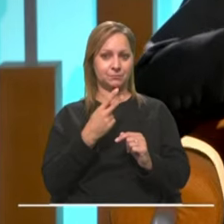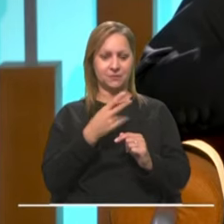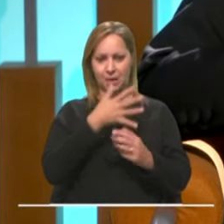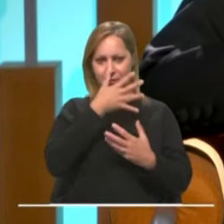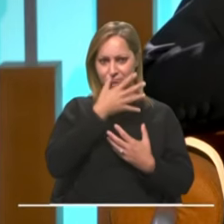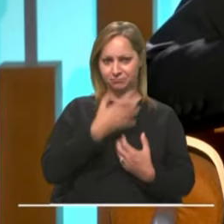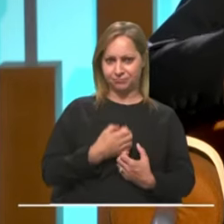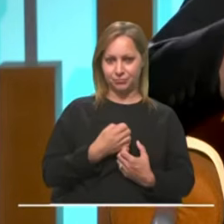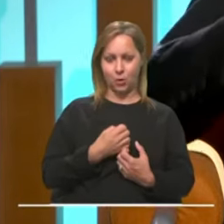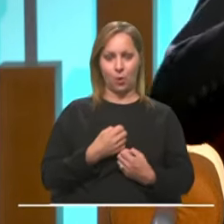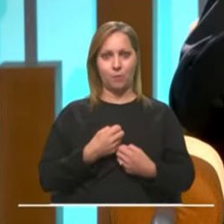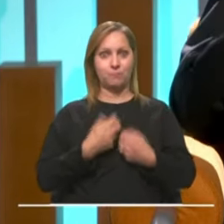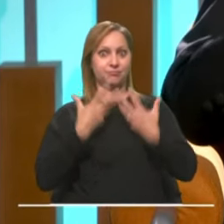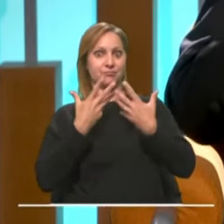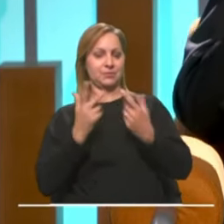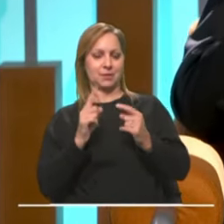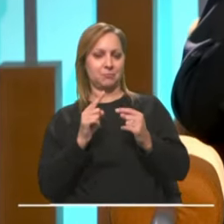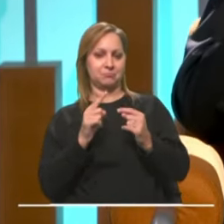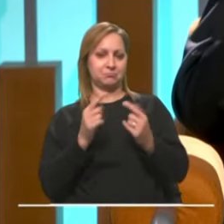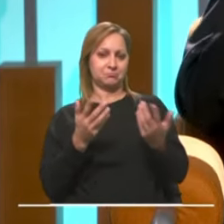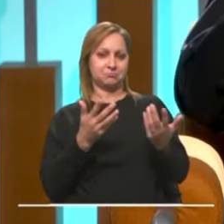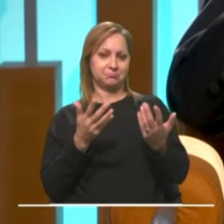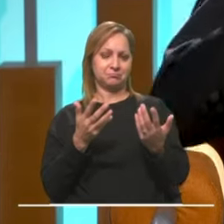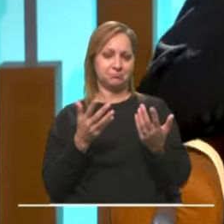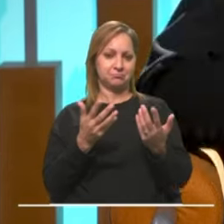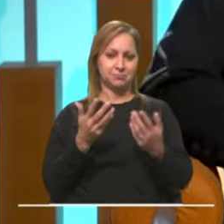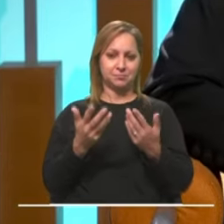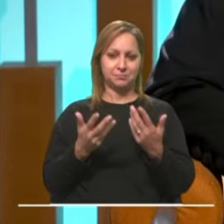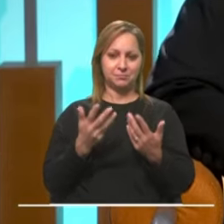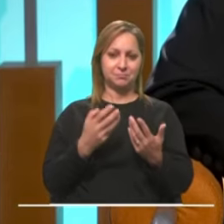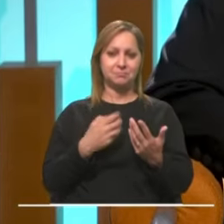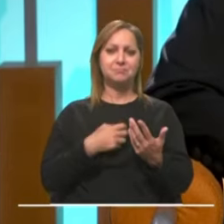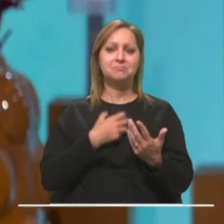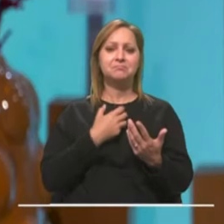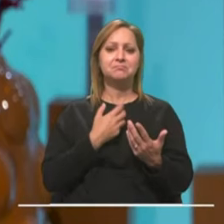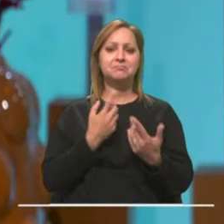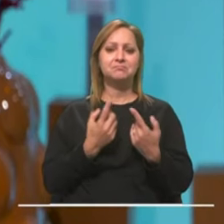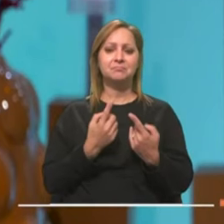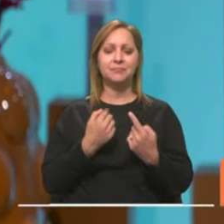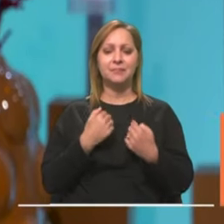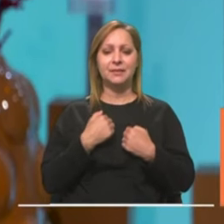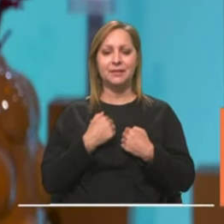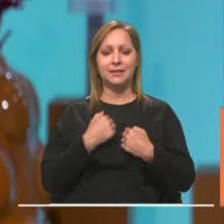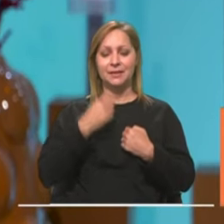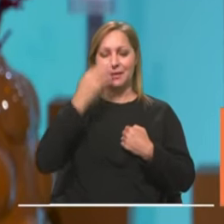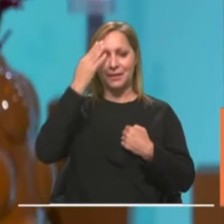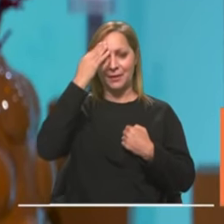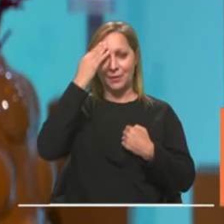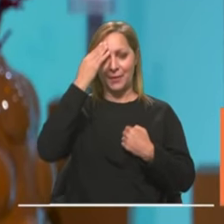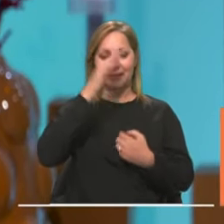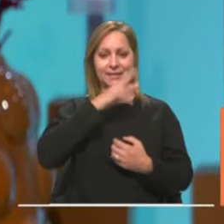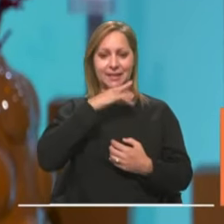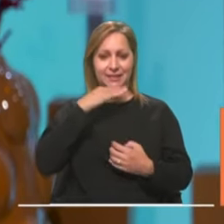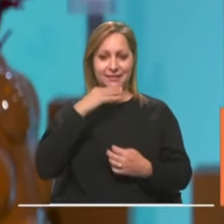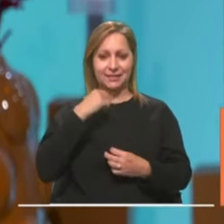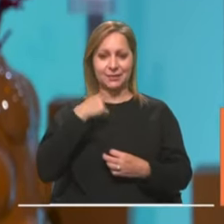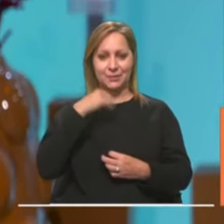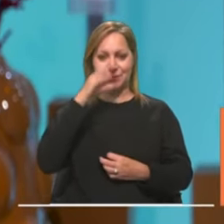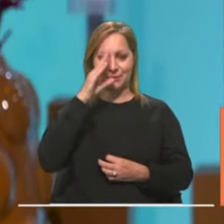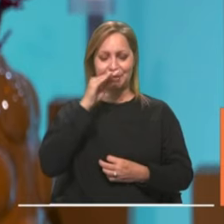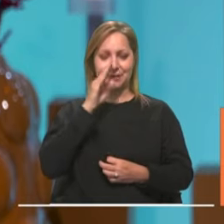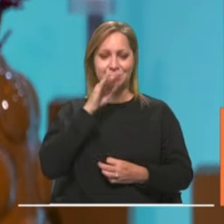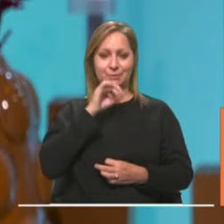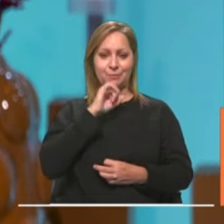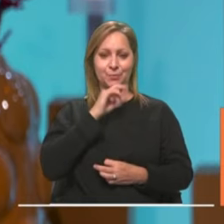se desencantou. Houve qualquer coisa ou. Eu acho que foi super engraçado, porque não sei se posso partilhar isto,